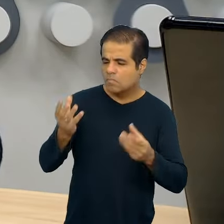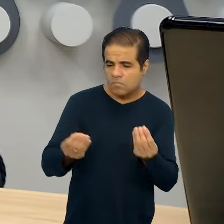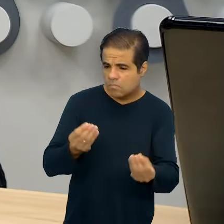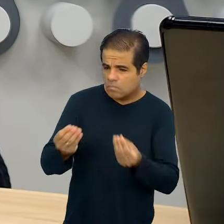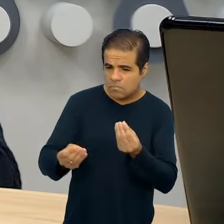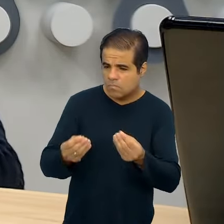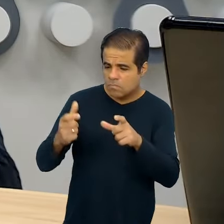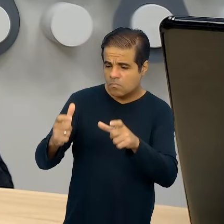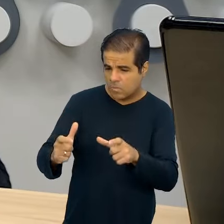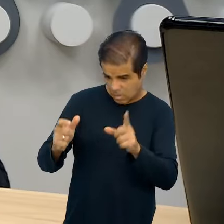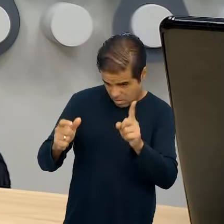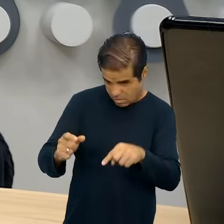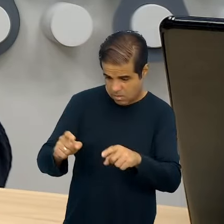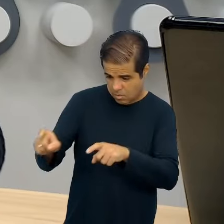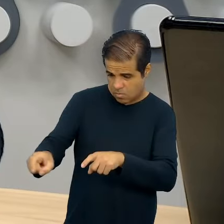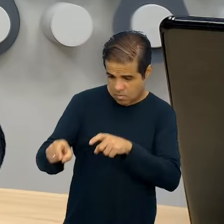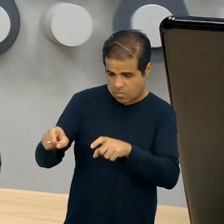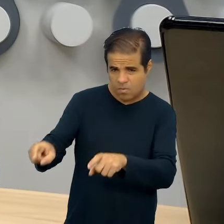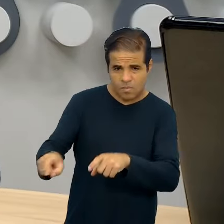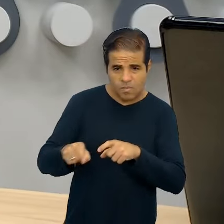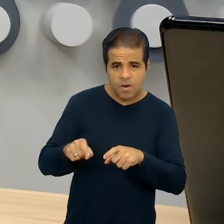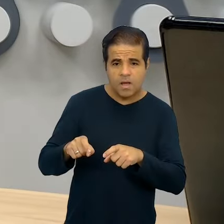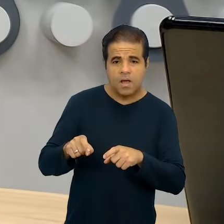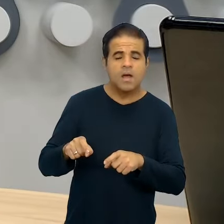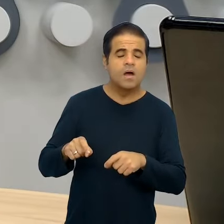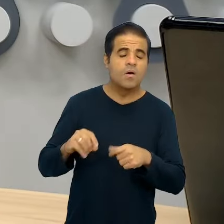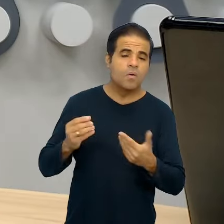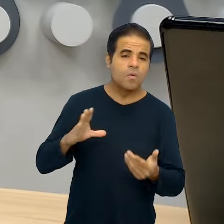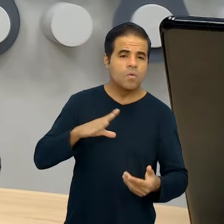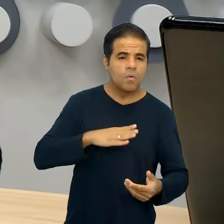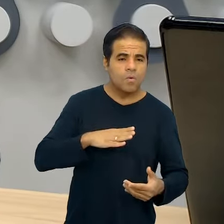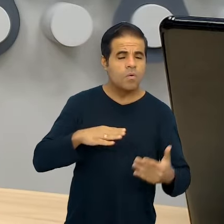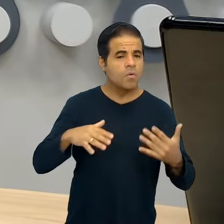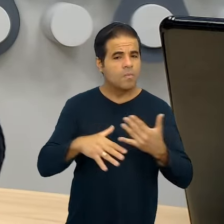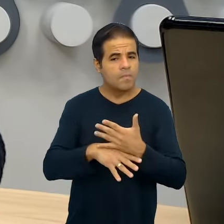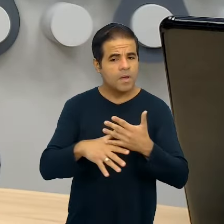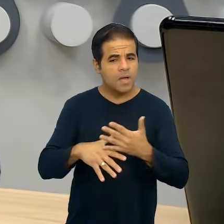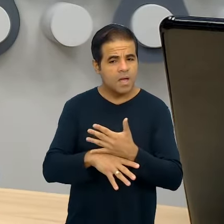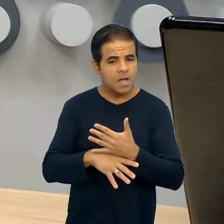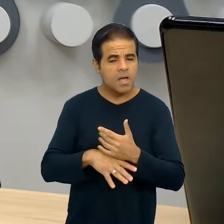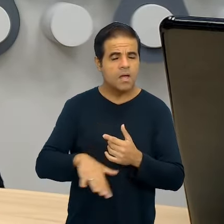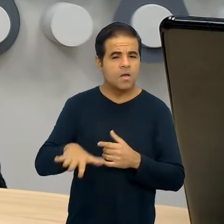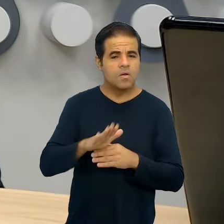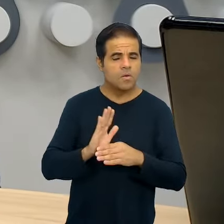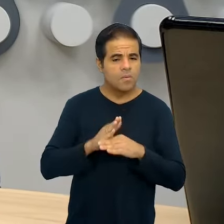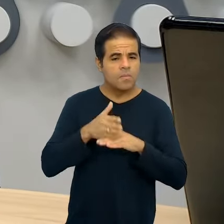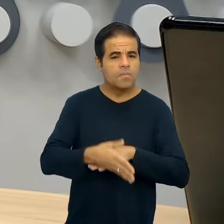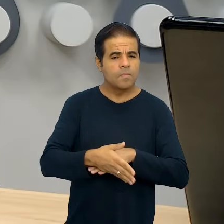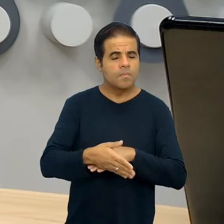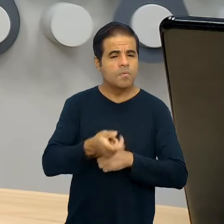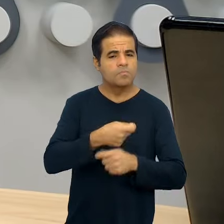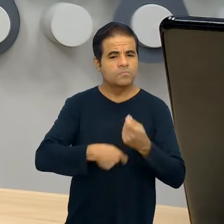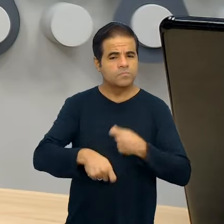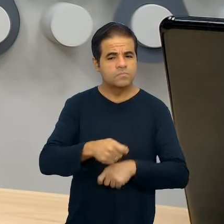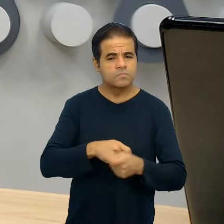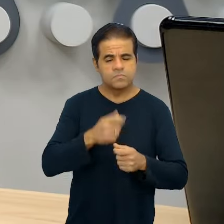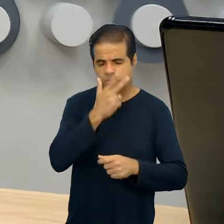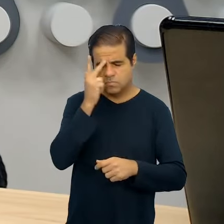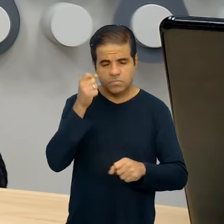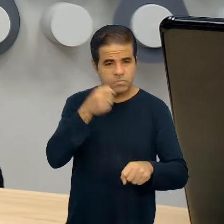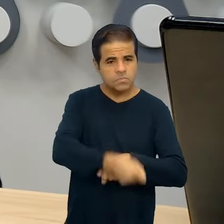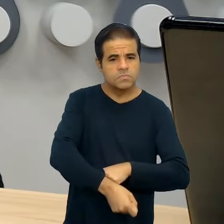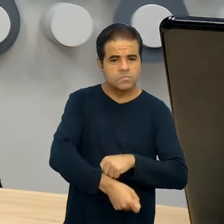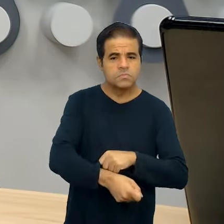a zona, se é uma zona rural ou é a zona urbana, o campo de atuação econômica dos escravizadores,